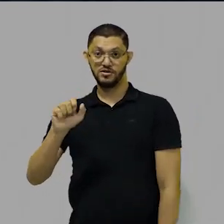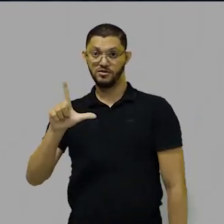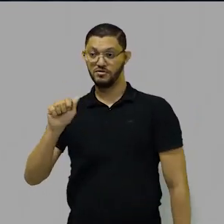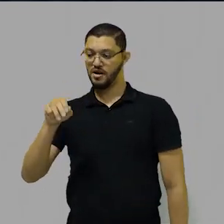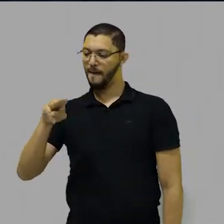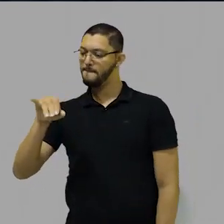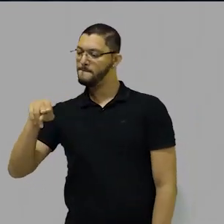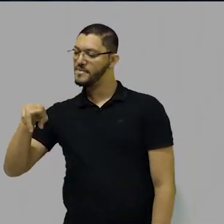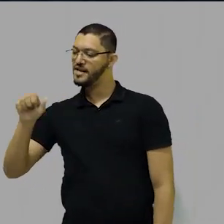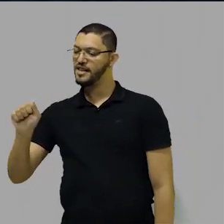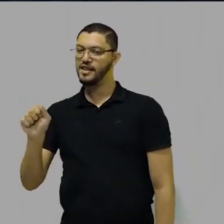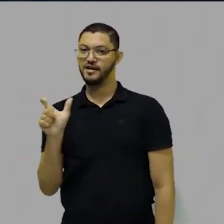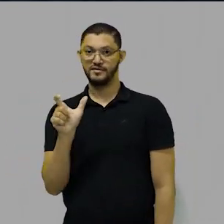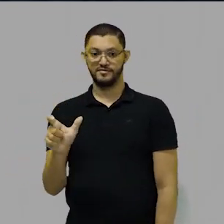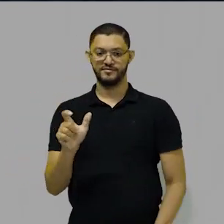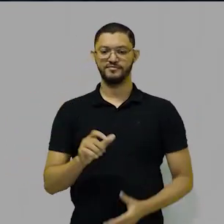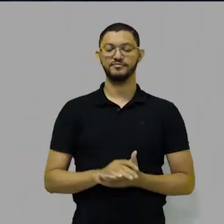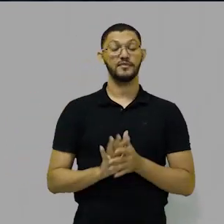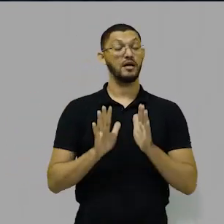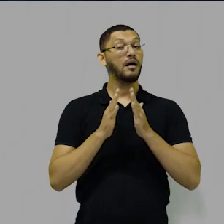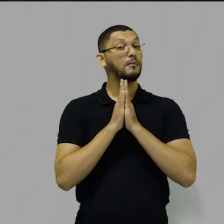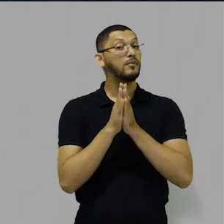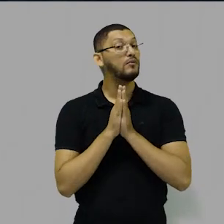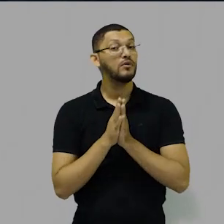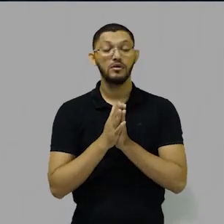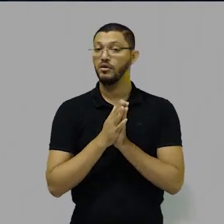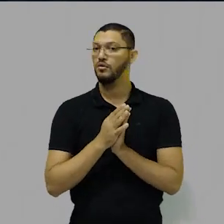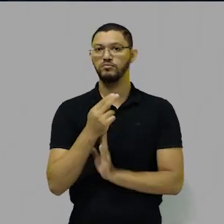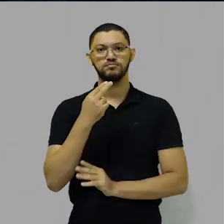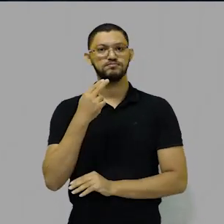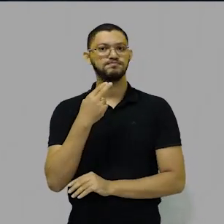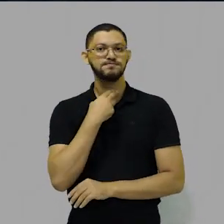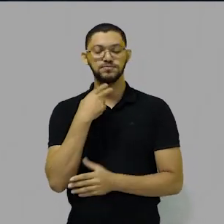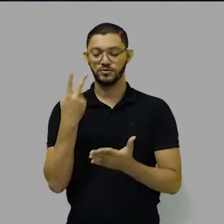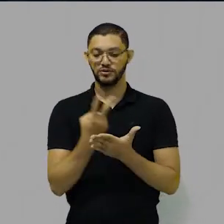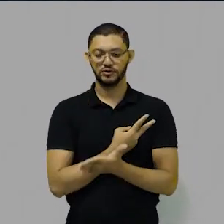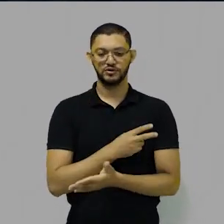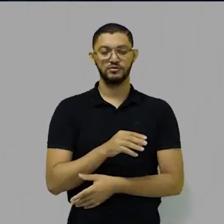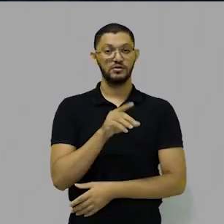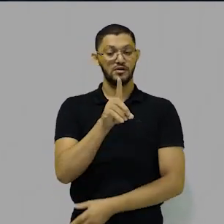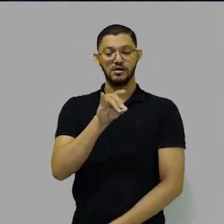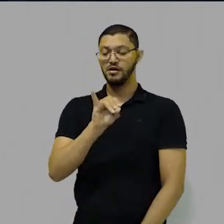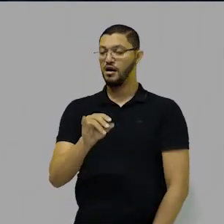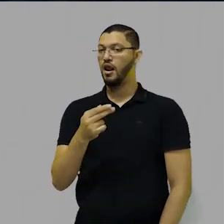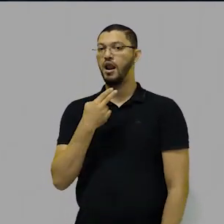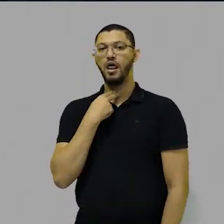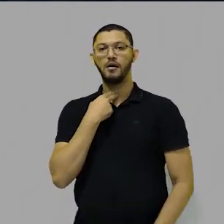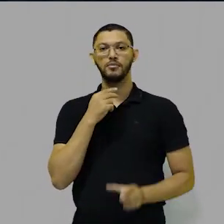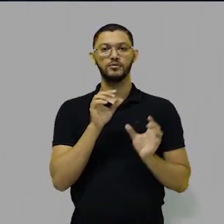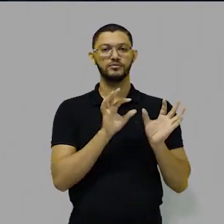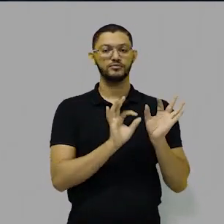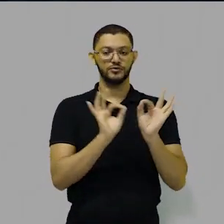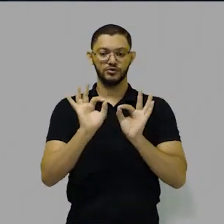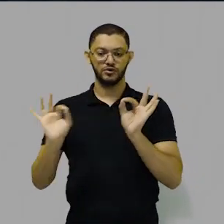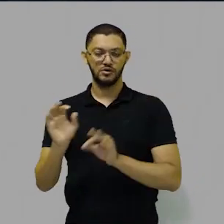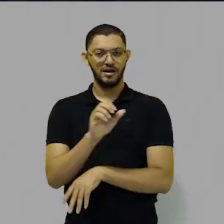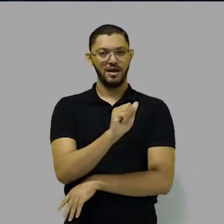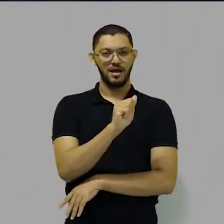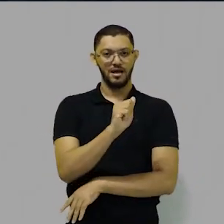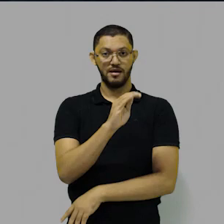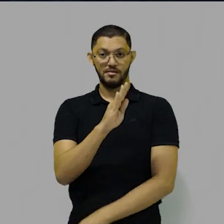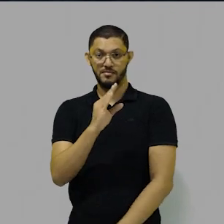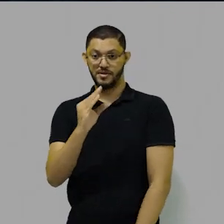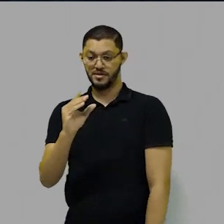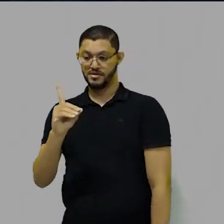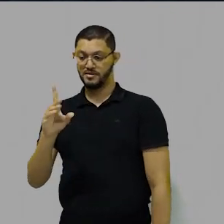dimetilamina, certo? Então, mais uma vez, por favor, não vão errar isso. O di, ele não vai entrar na ordem